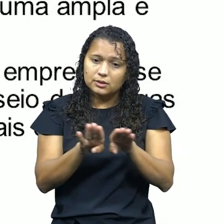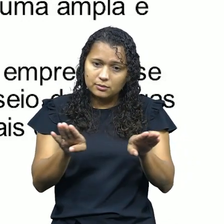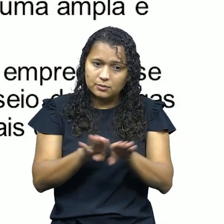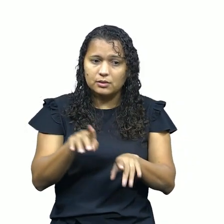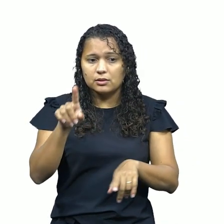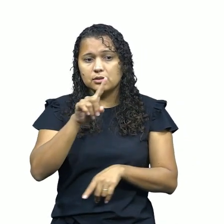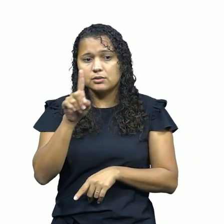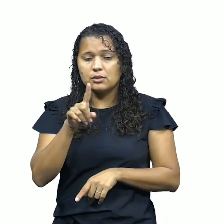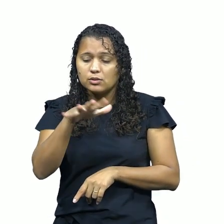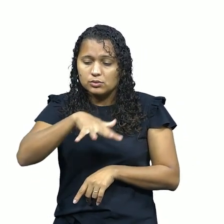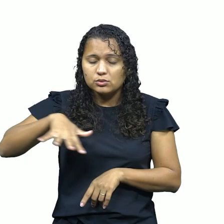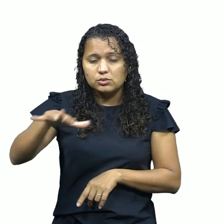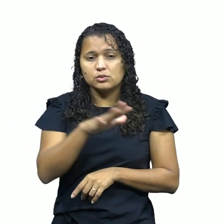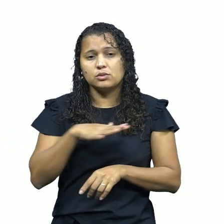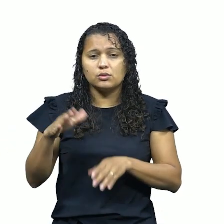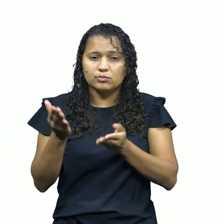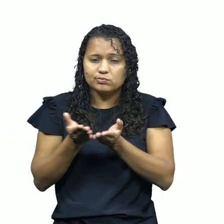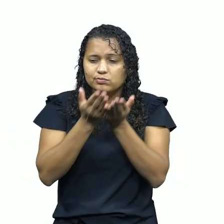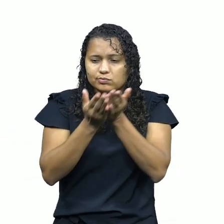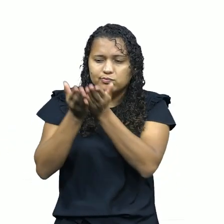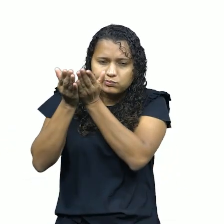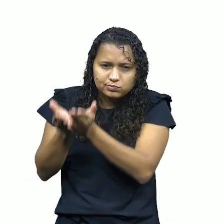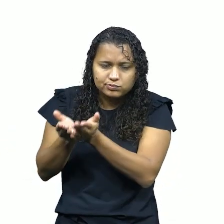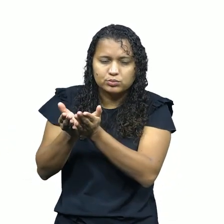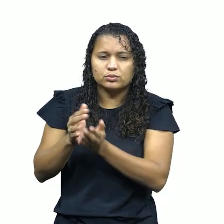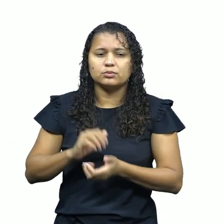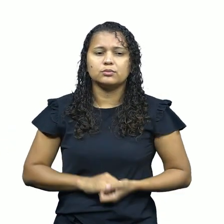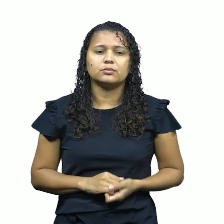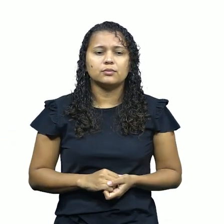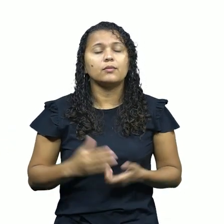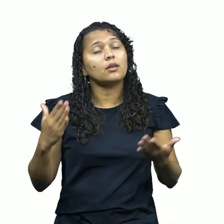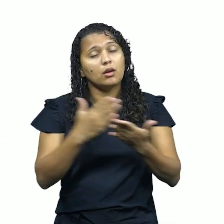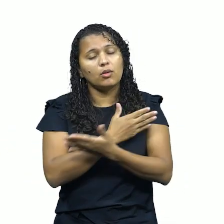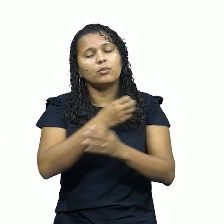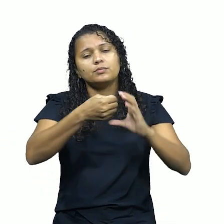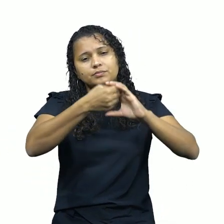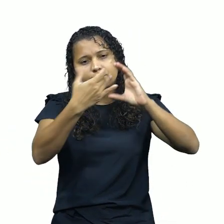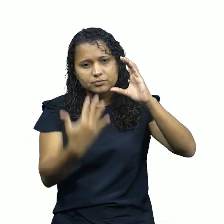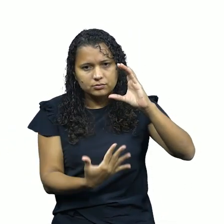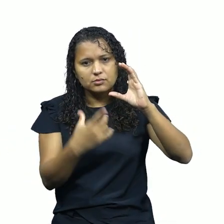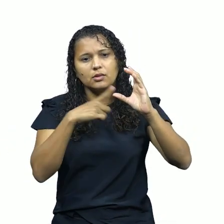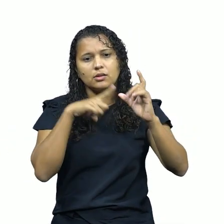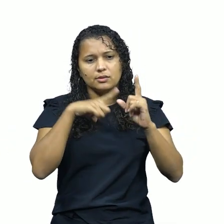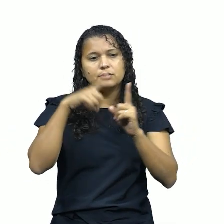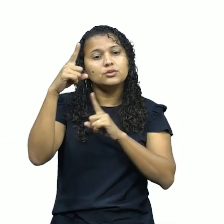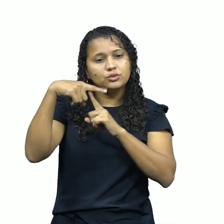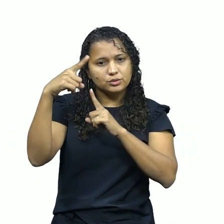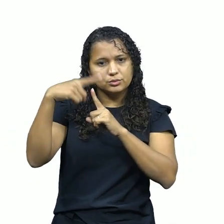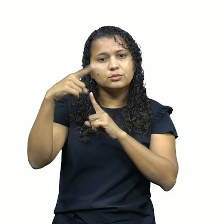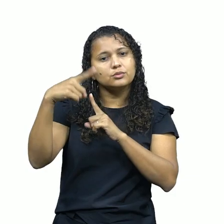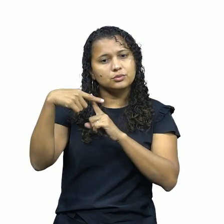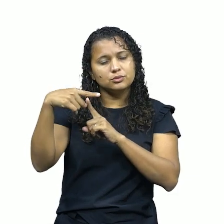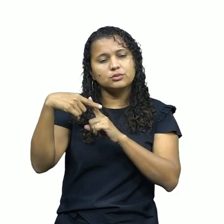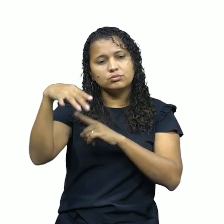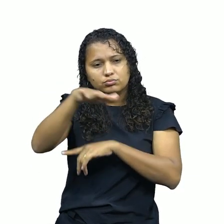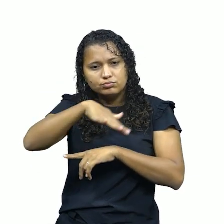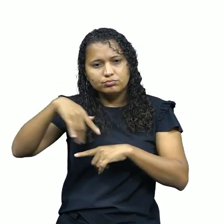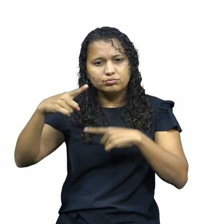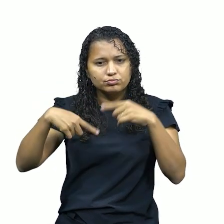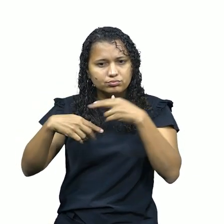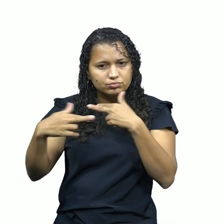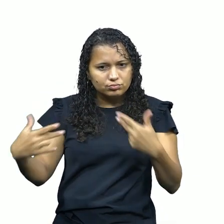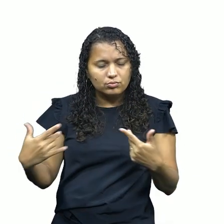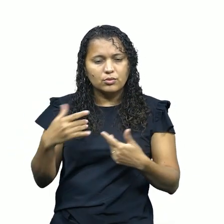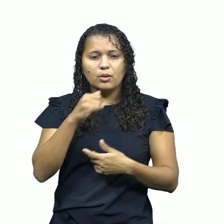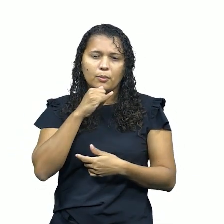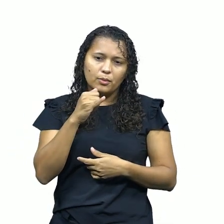acostável. Trouxe aqui algumas classificações em relação aos tipos de equipamentos, tá? Então,